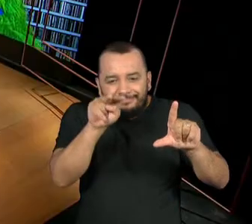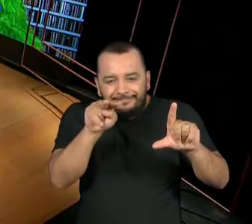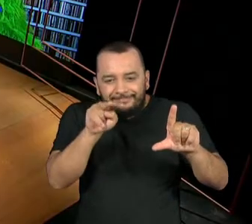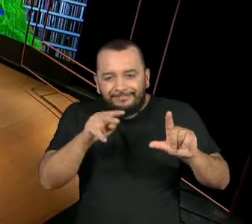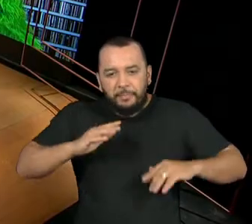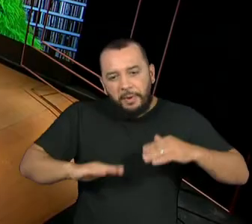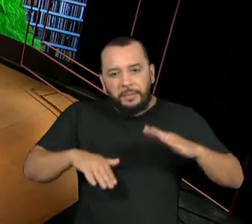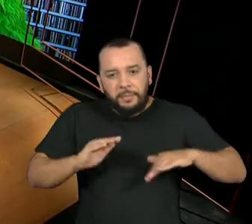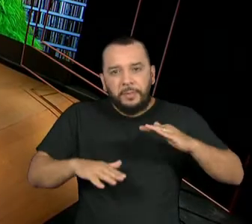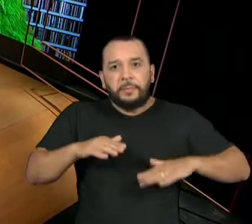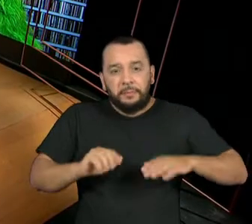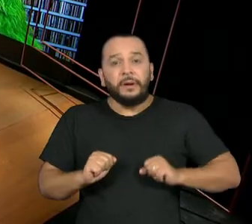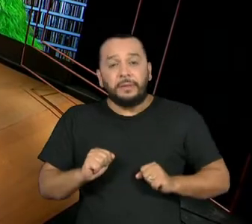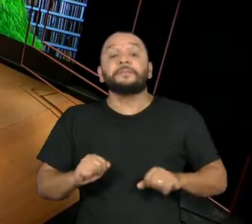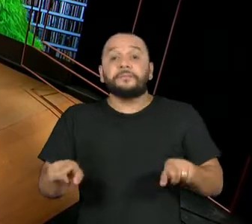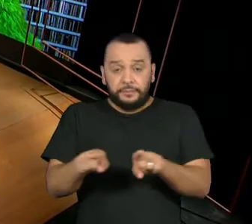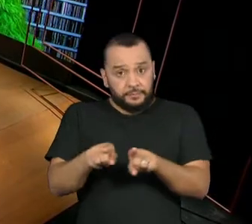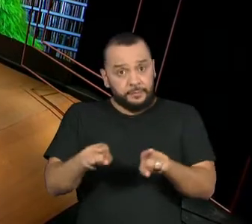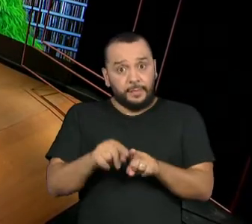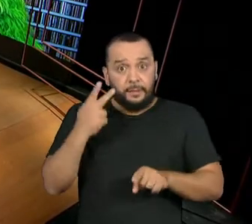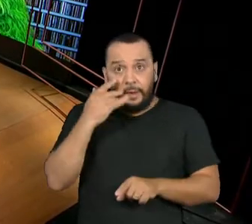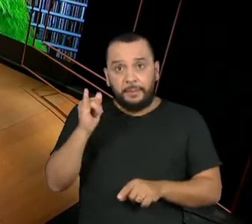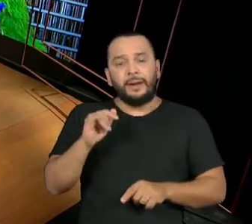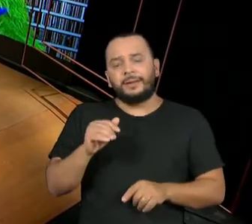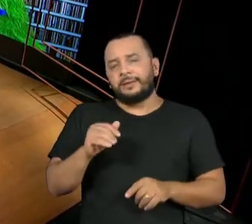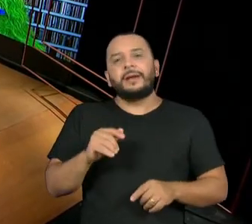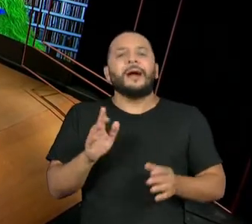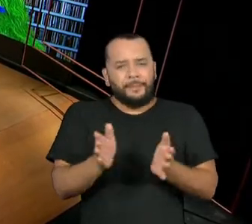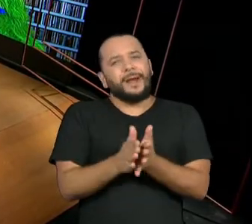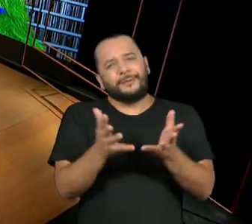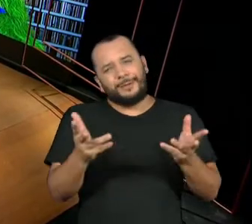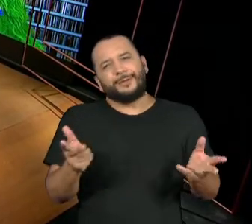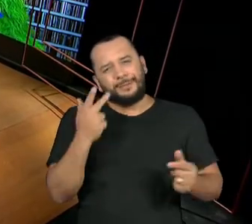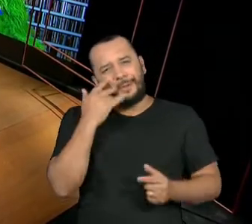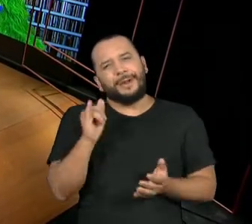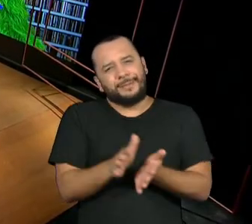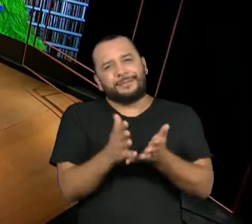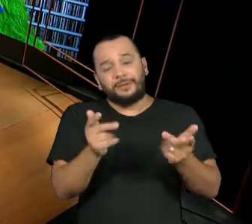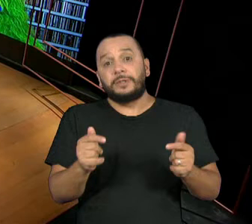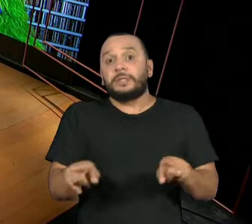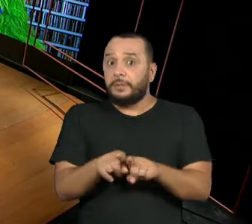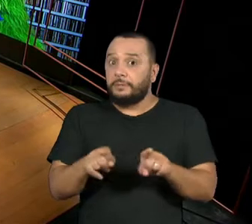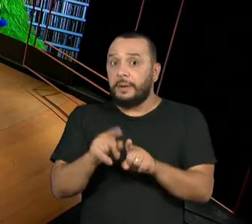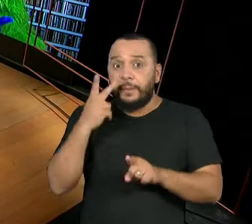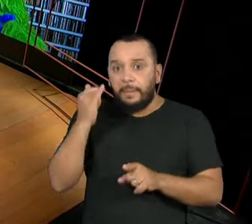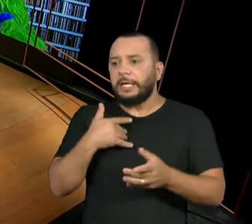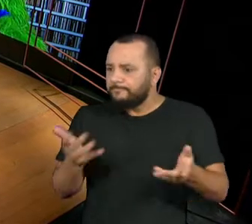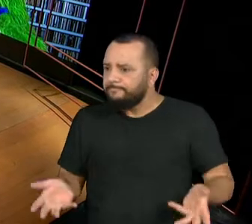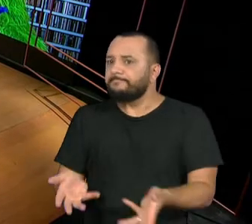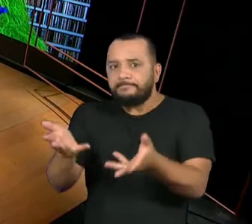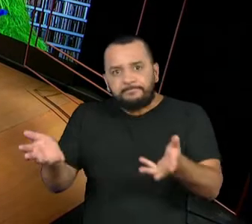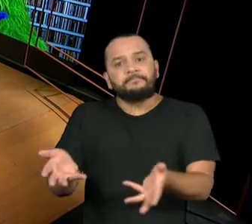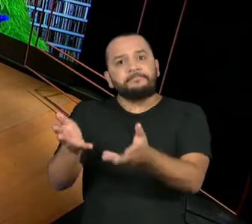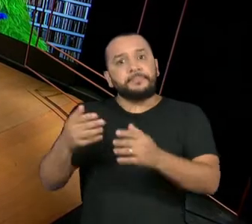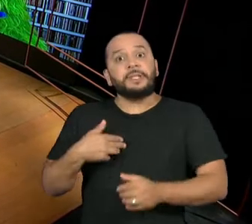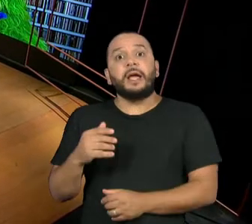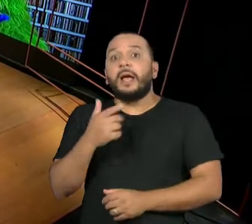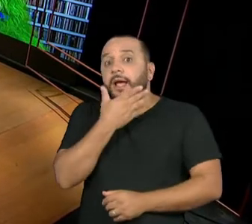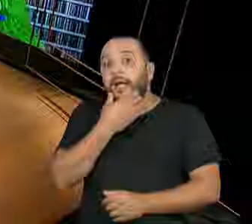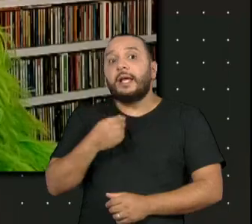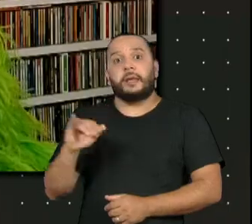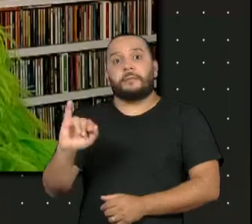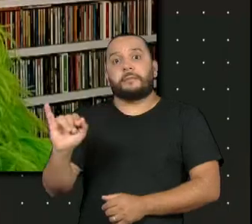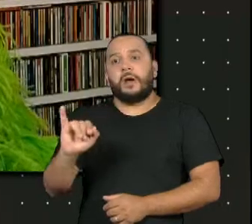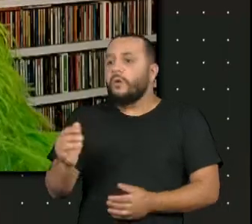fez, inclusive, meus irmãos todos... maravilhoso. Ele fez meus irmãos todos estudarem, os homens, né?